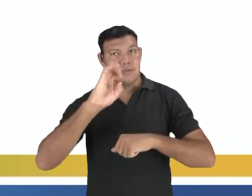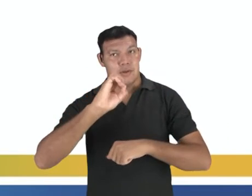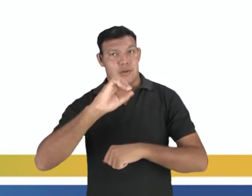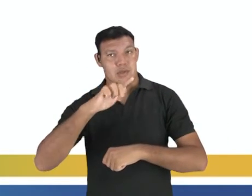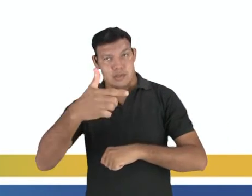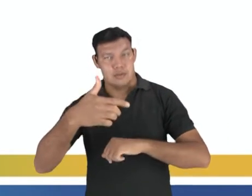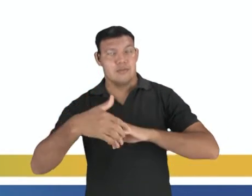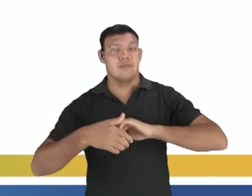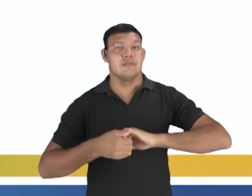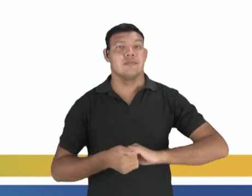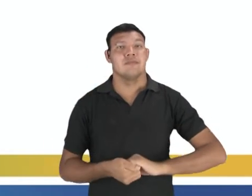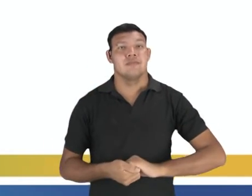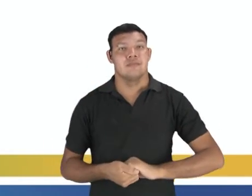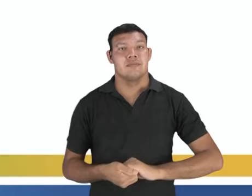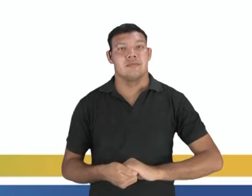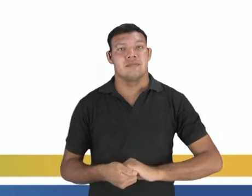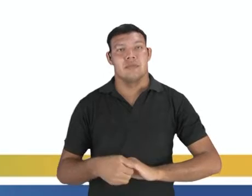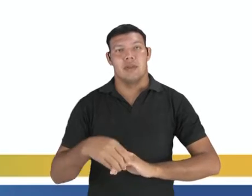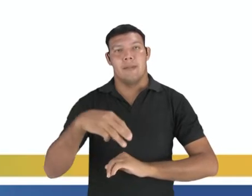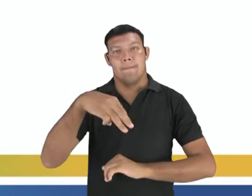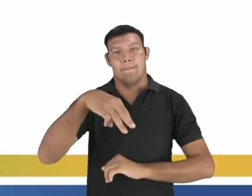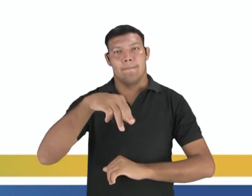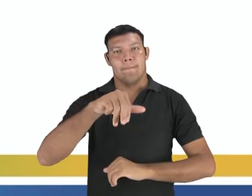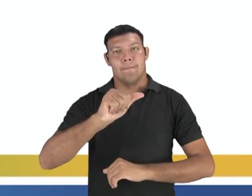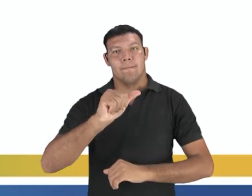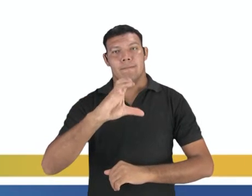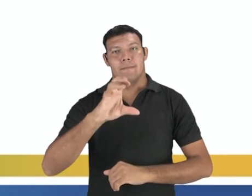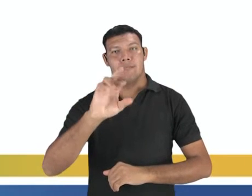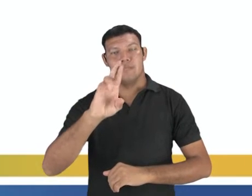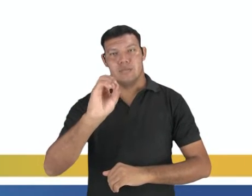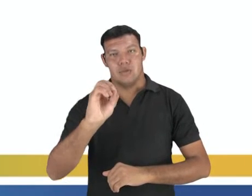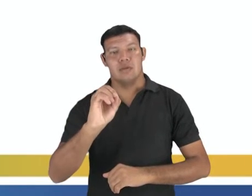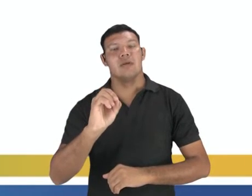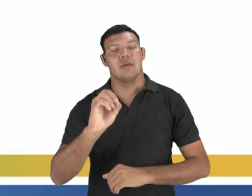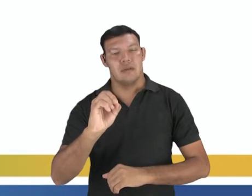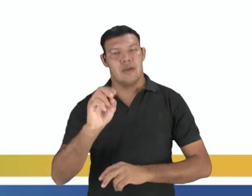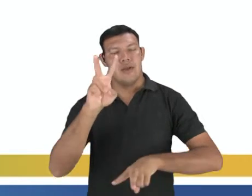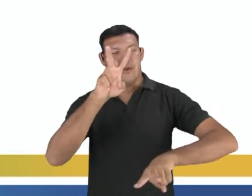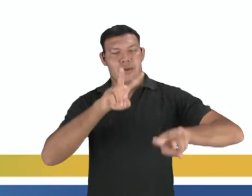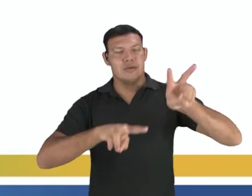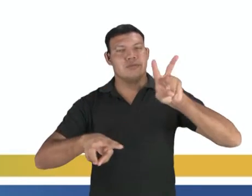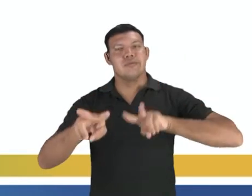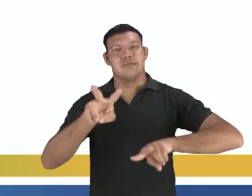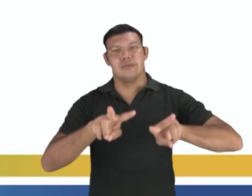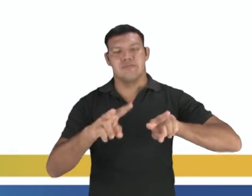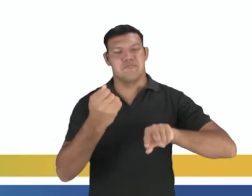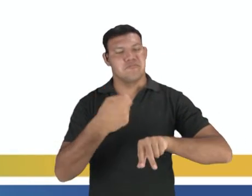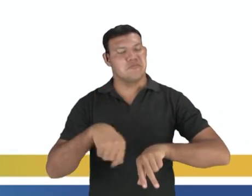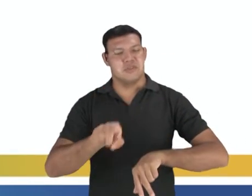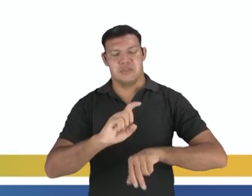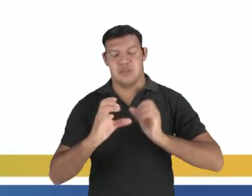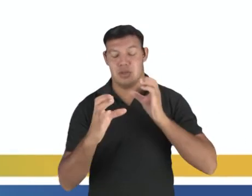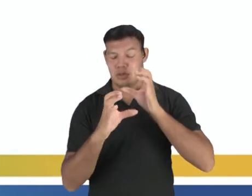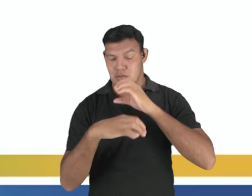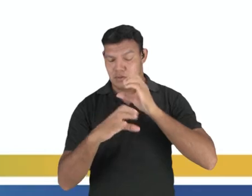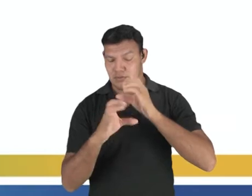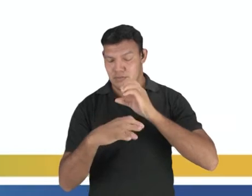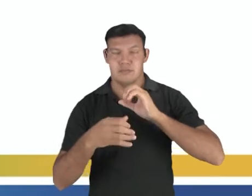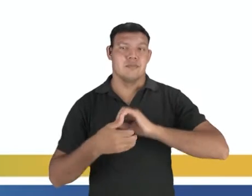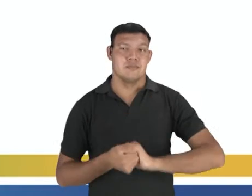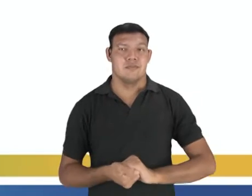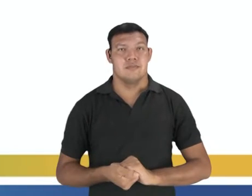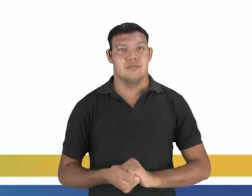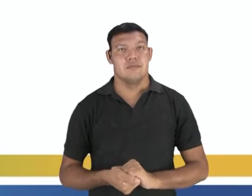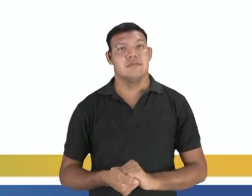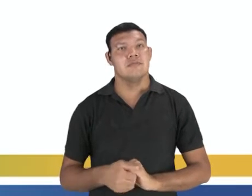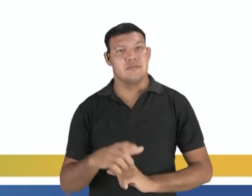gente precisa. As macroalgas já são aquelas que são possíveis ser vistas sem a utilização de um microscópio e